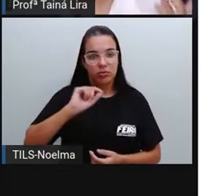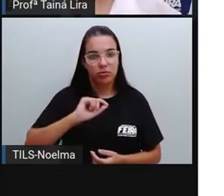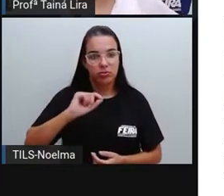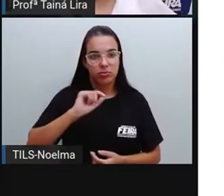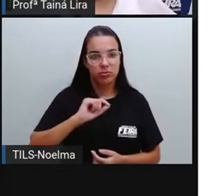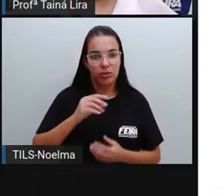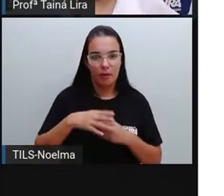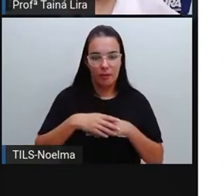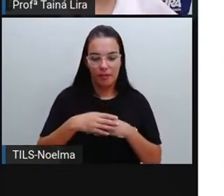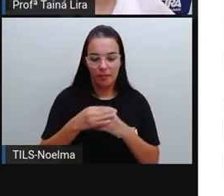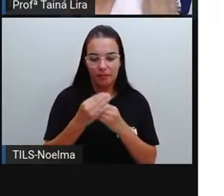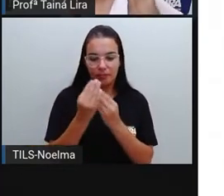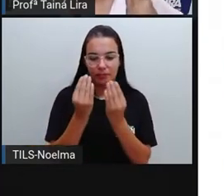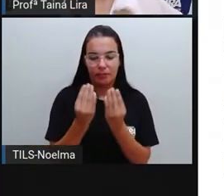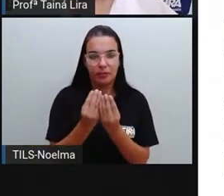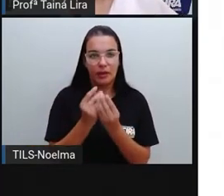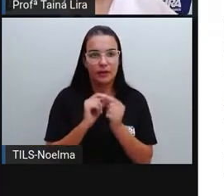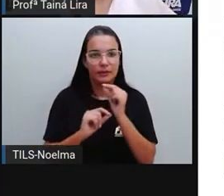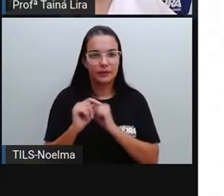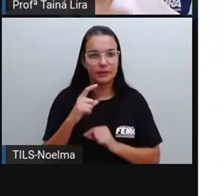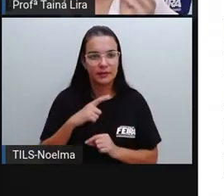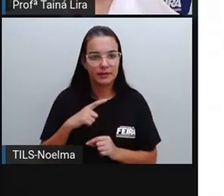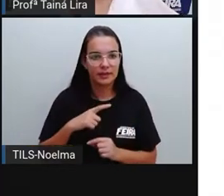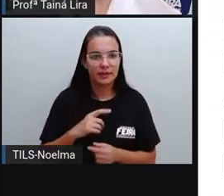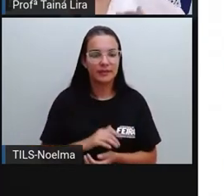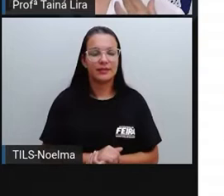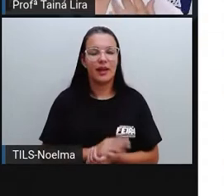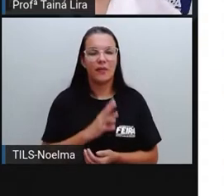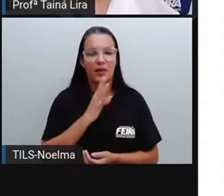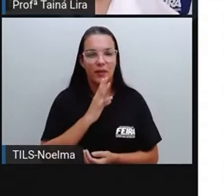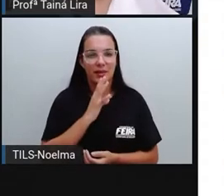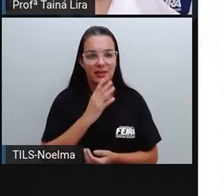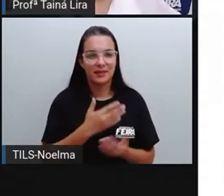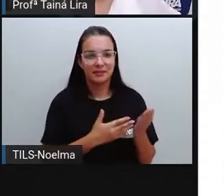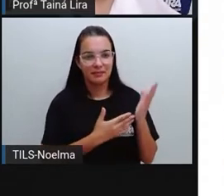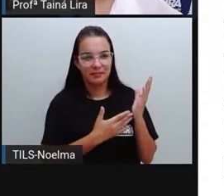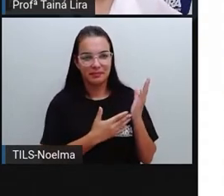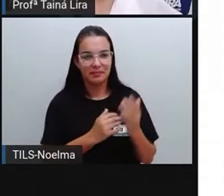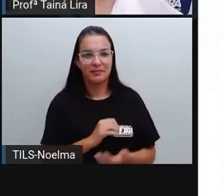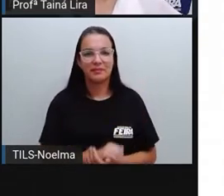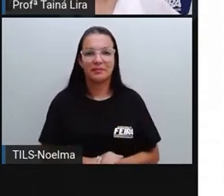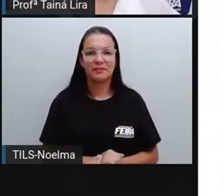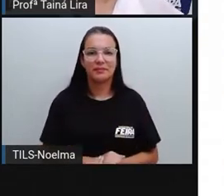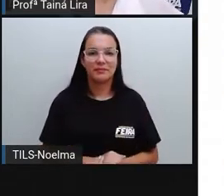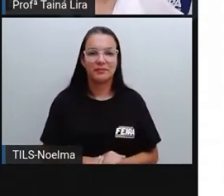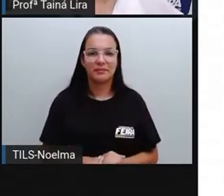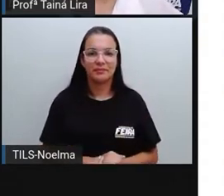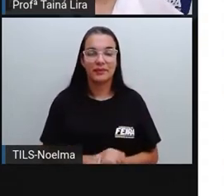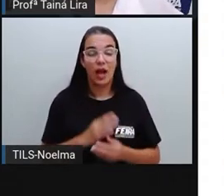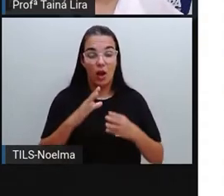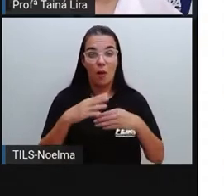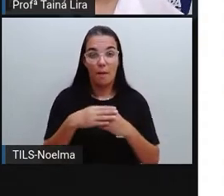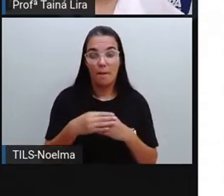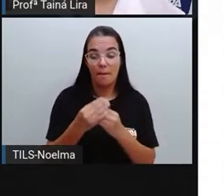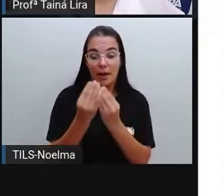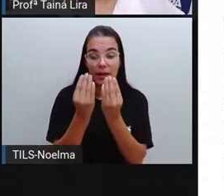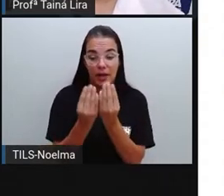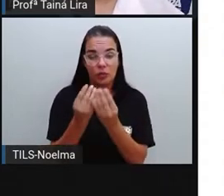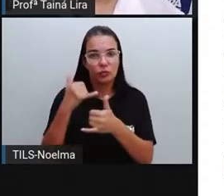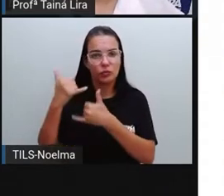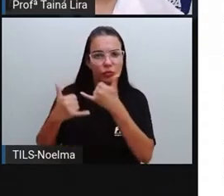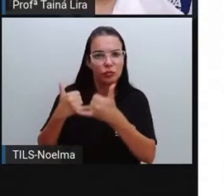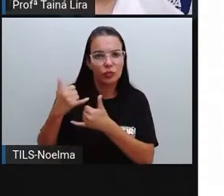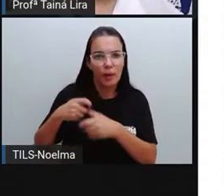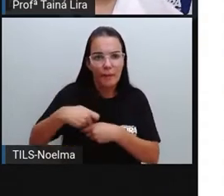mais jogos de baralho, a gente primeiro vai conhecer o baralho, tá? Então, olha lá, o baralho é